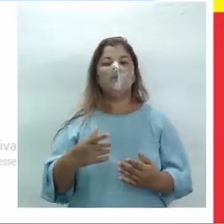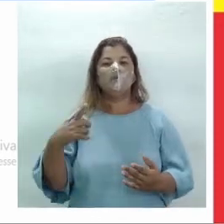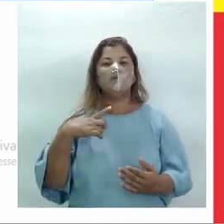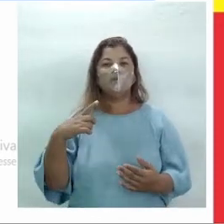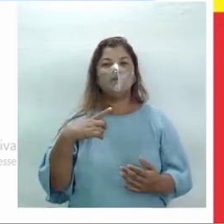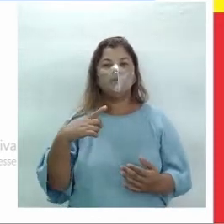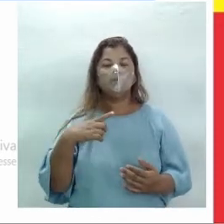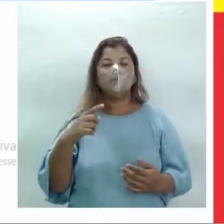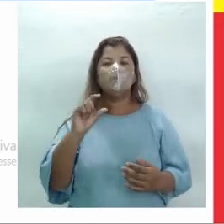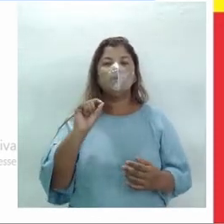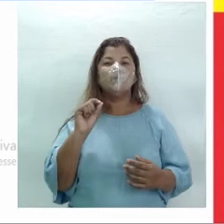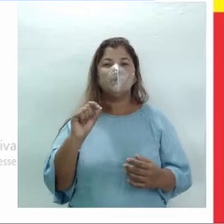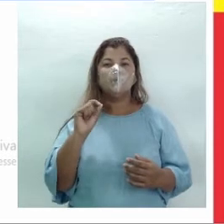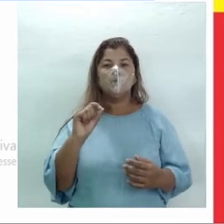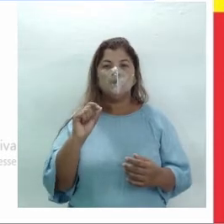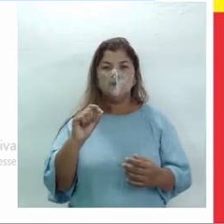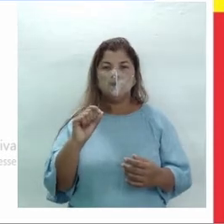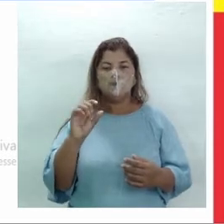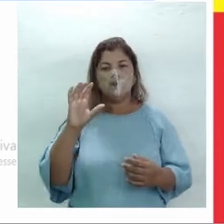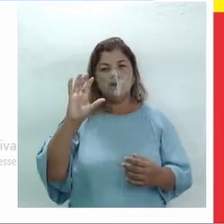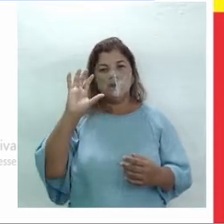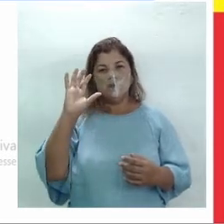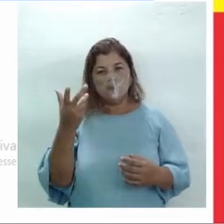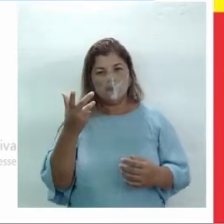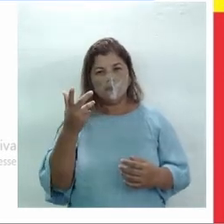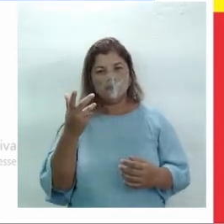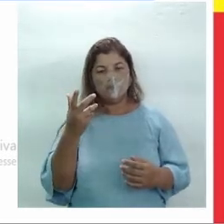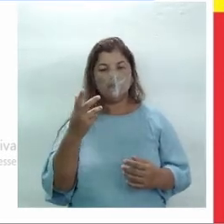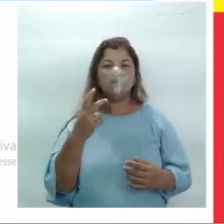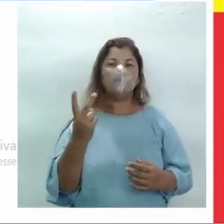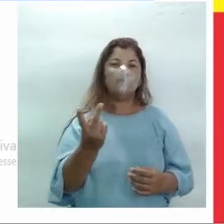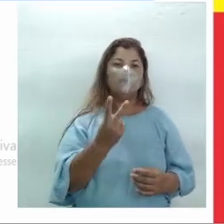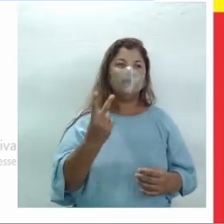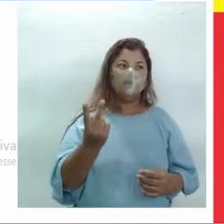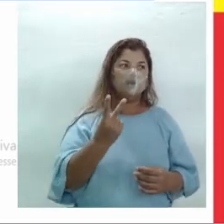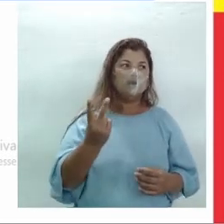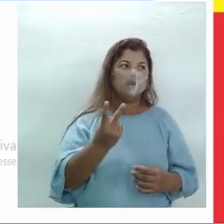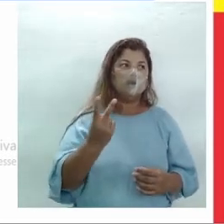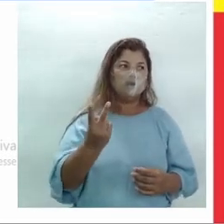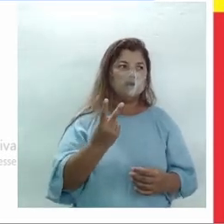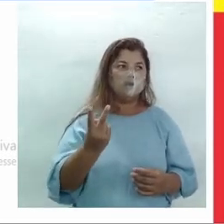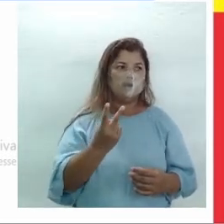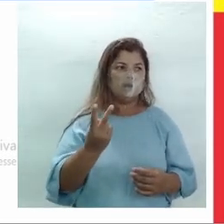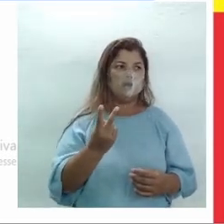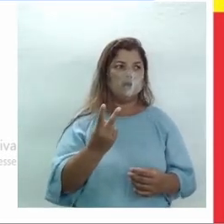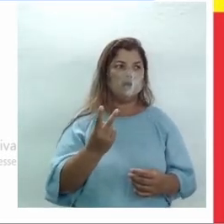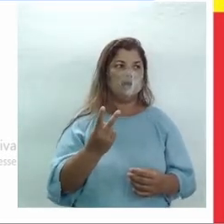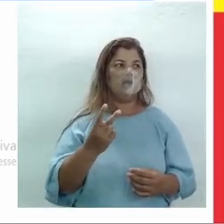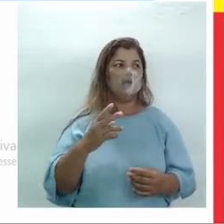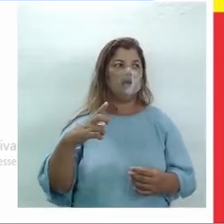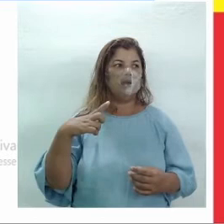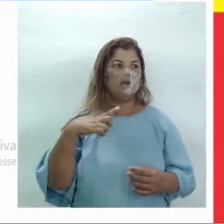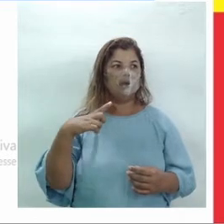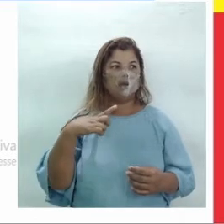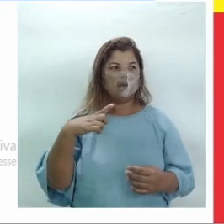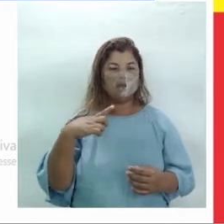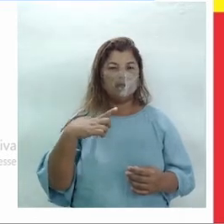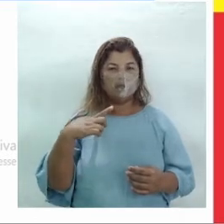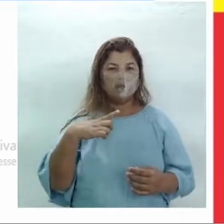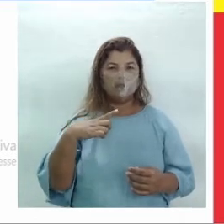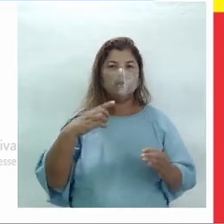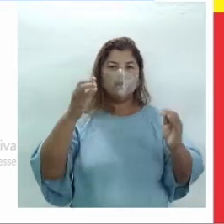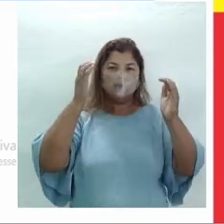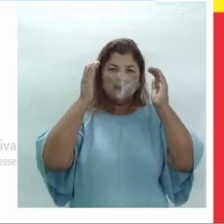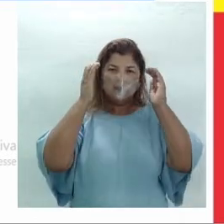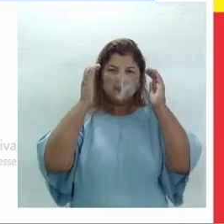mim, nós temos a seguinte questão: reconhecer e valorizar, certo? A